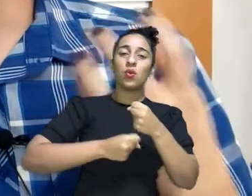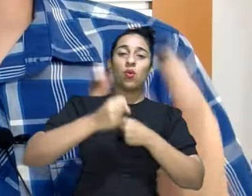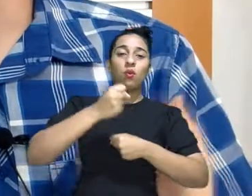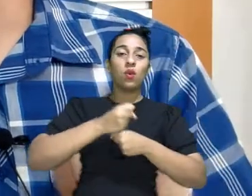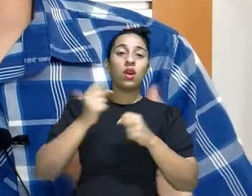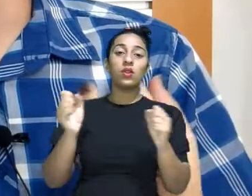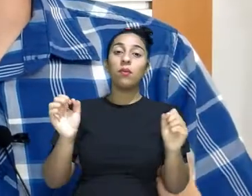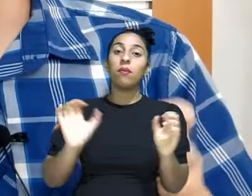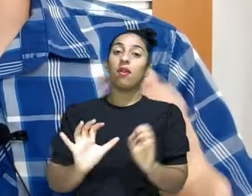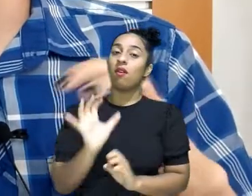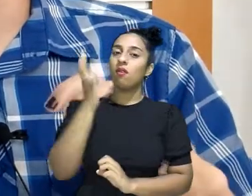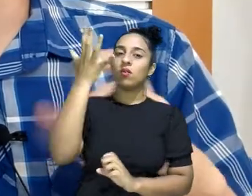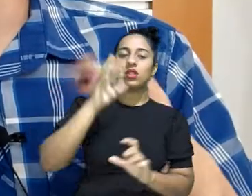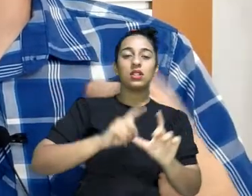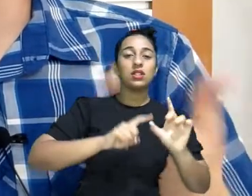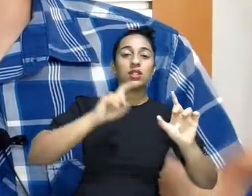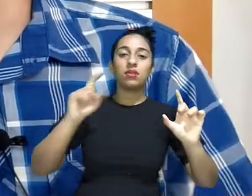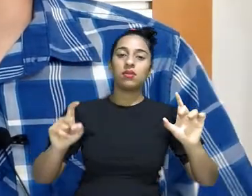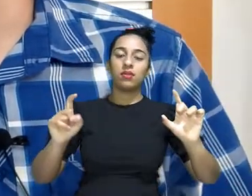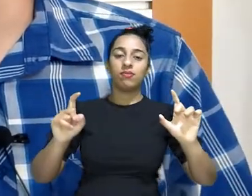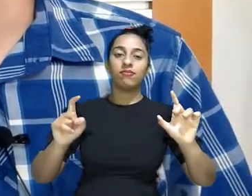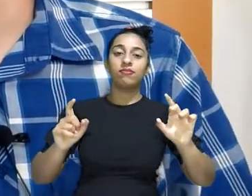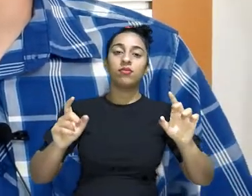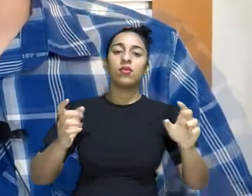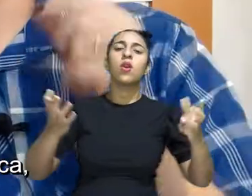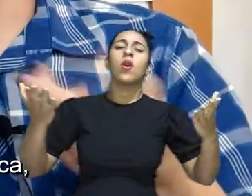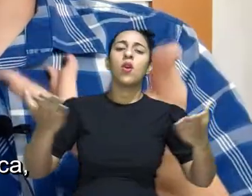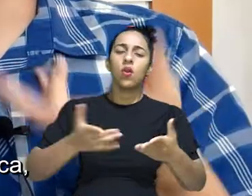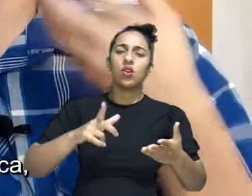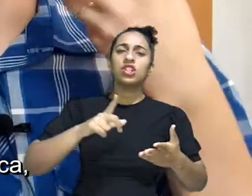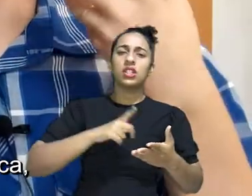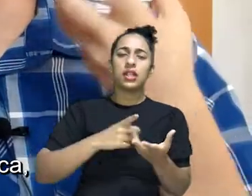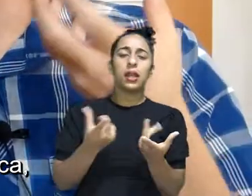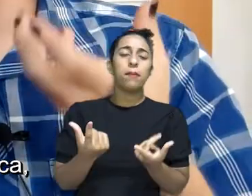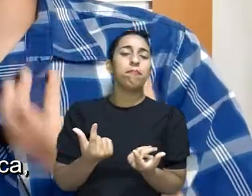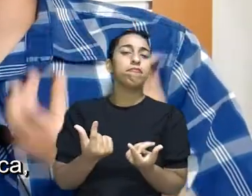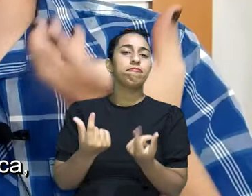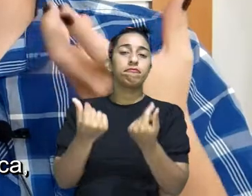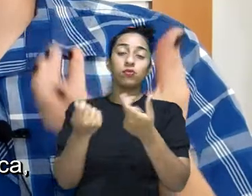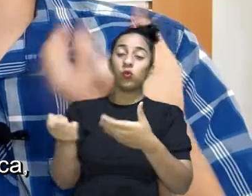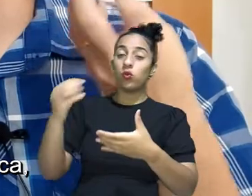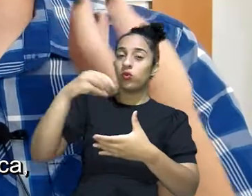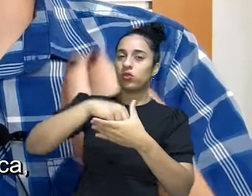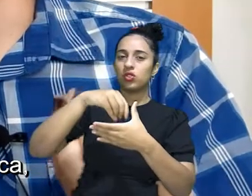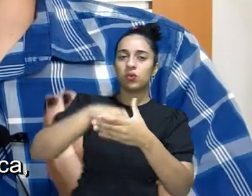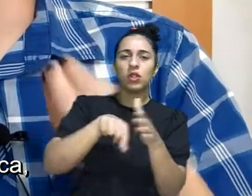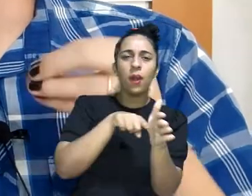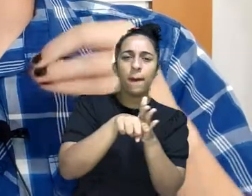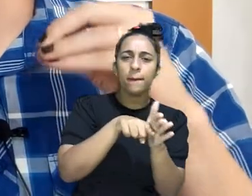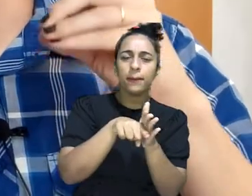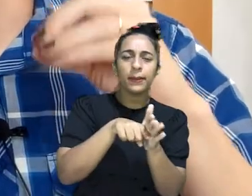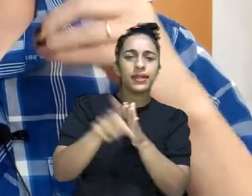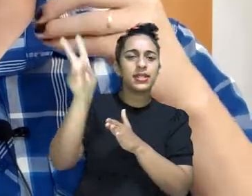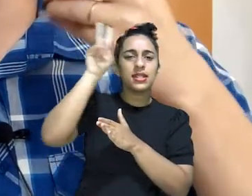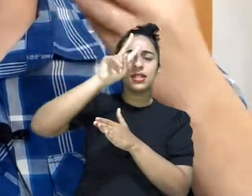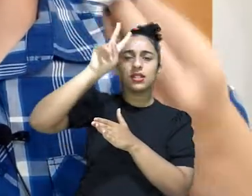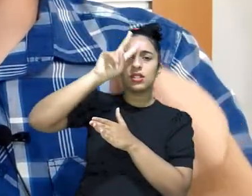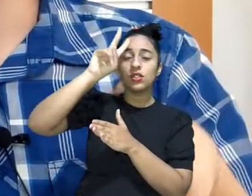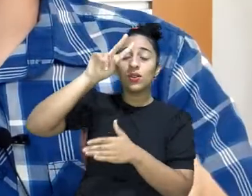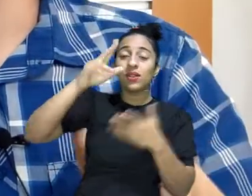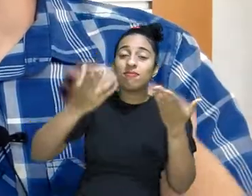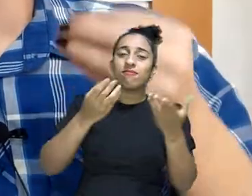para se consolidar ou para eliminar resistências existe hoje muito investimento de pesquisa histórica quer